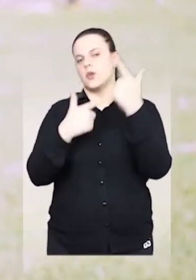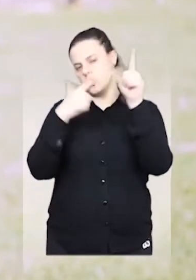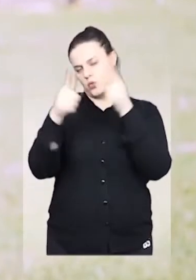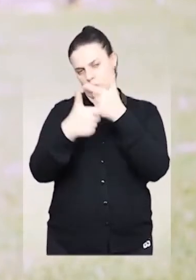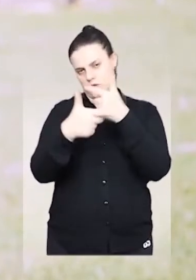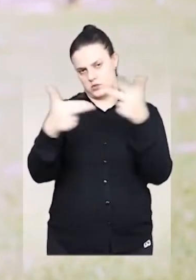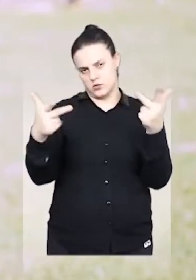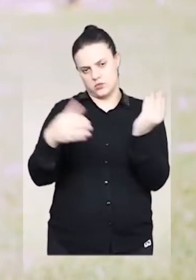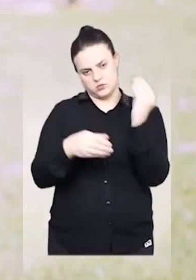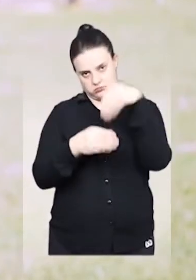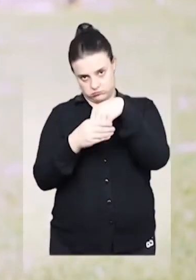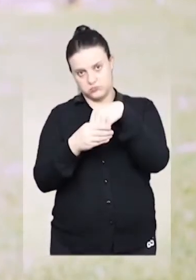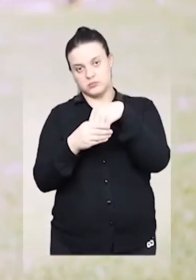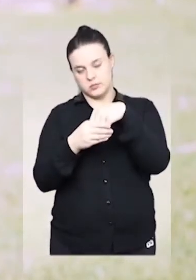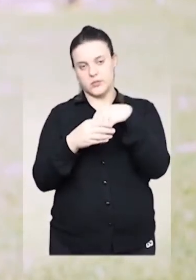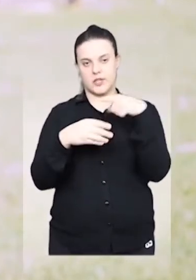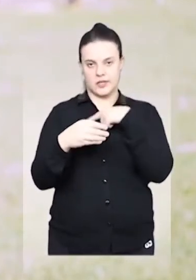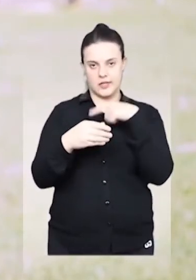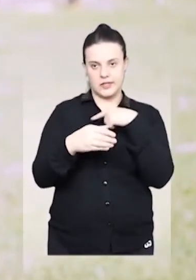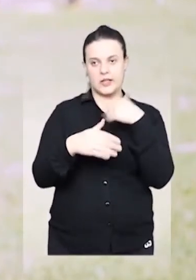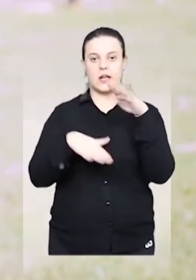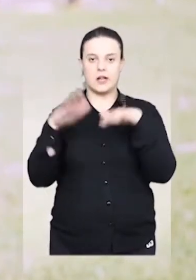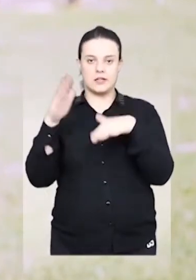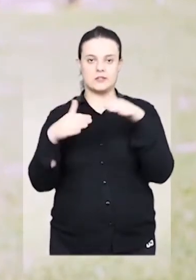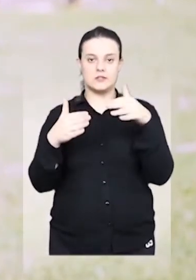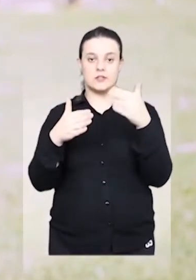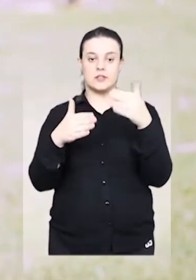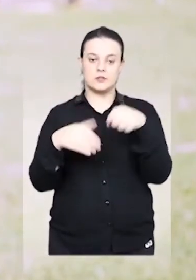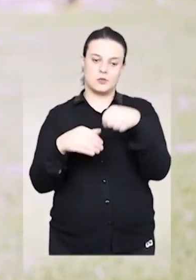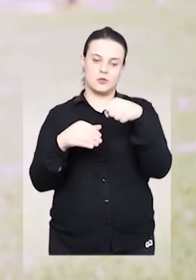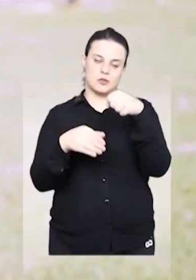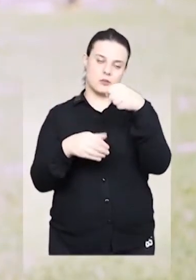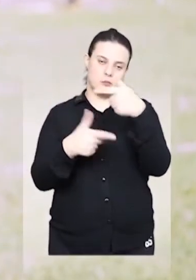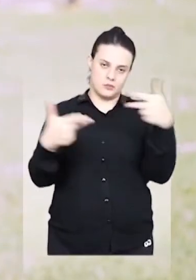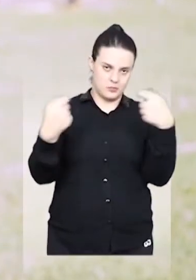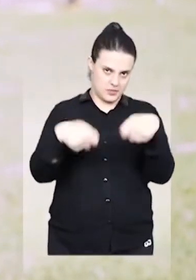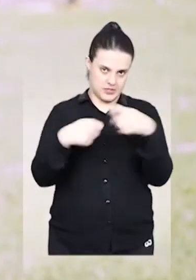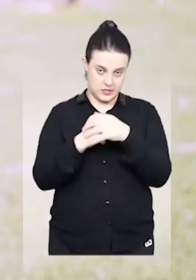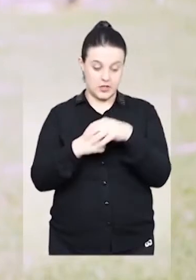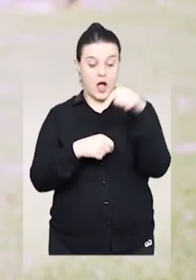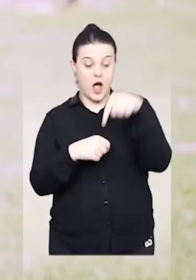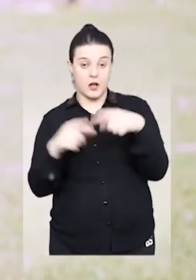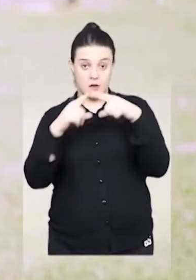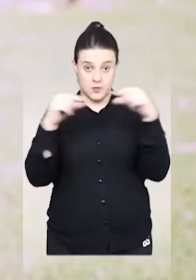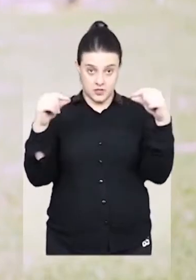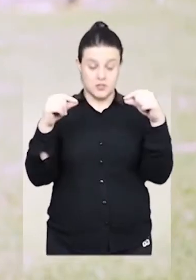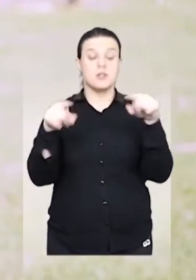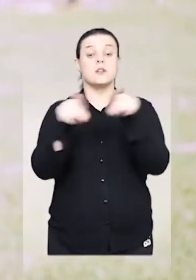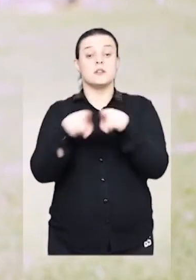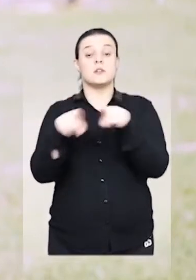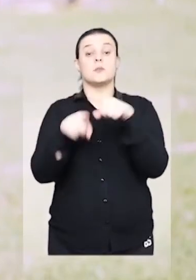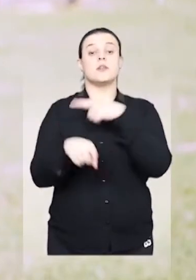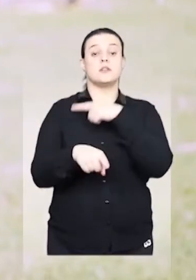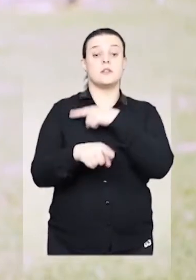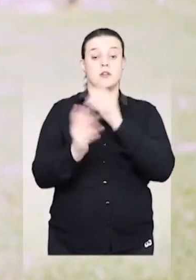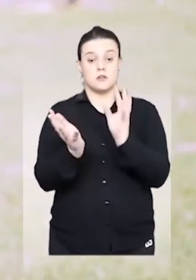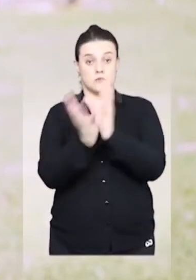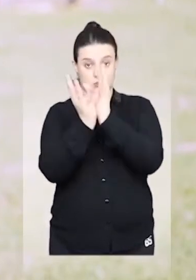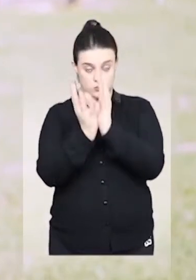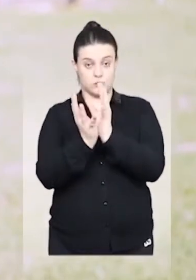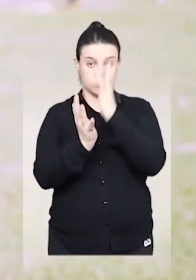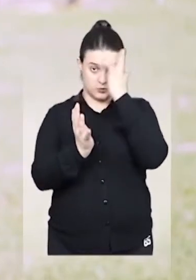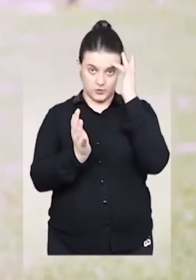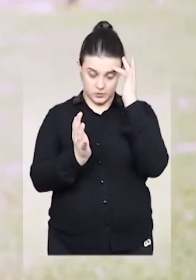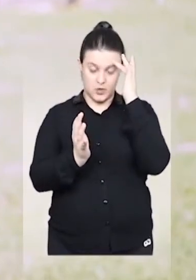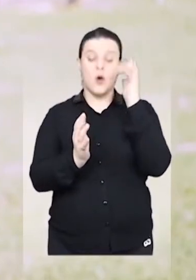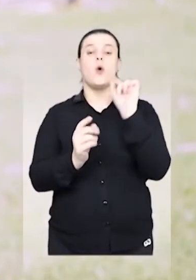as outras coisas extra que não estão dentro do pacote. E aqui em Brasília nós também temos o pessoal do Compete